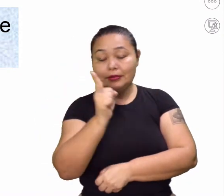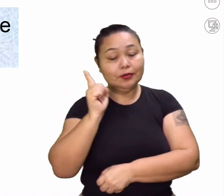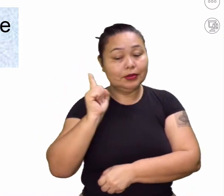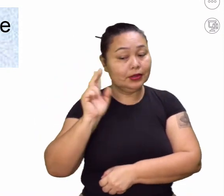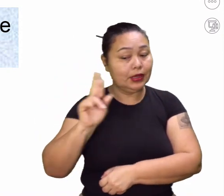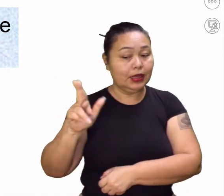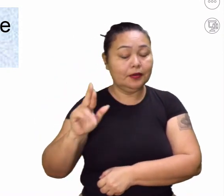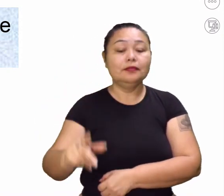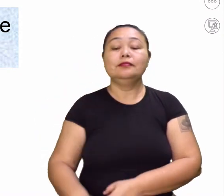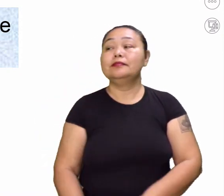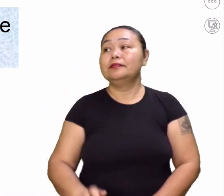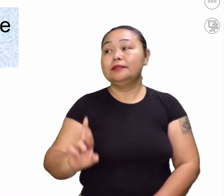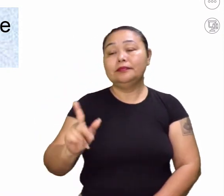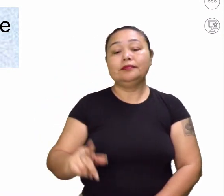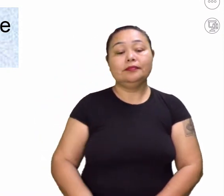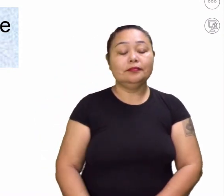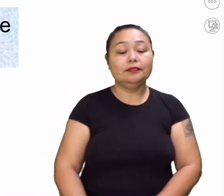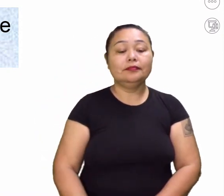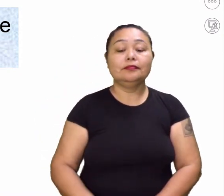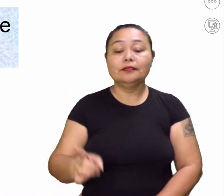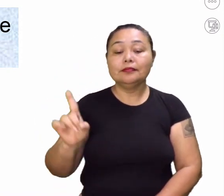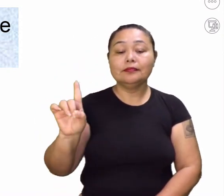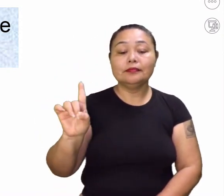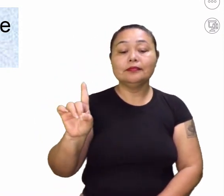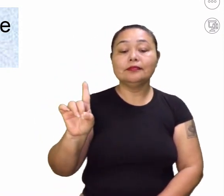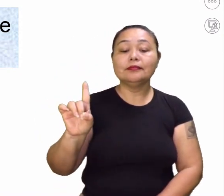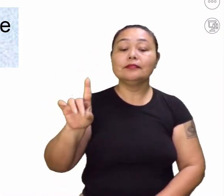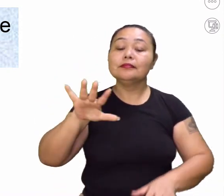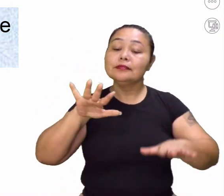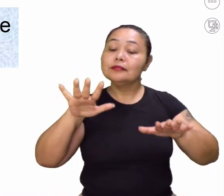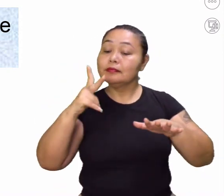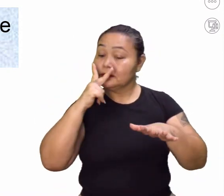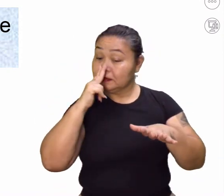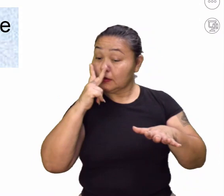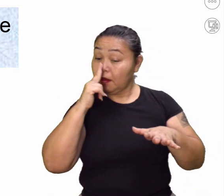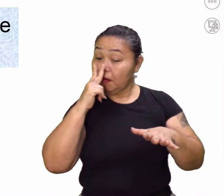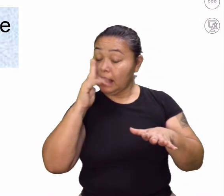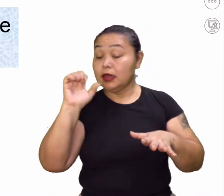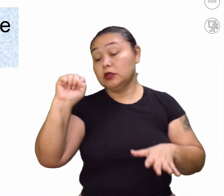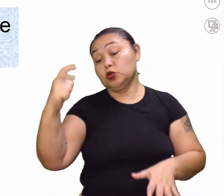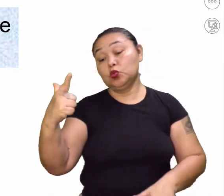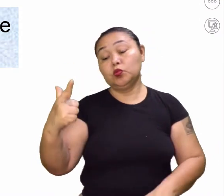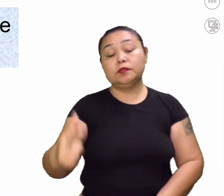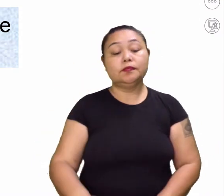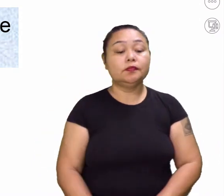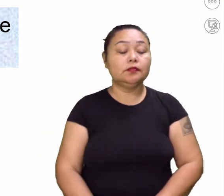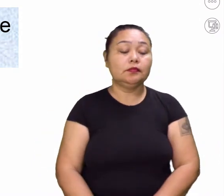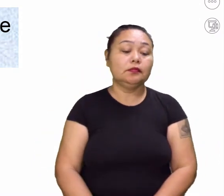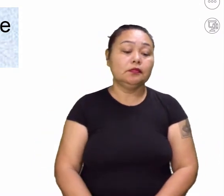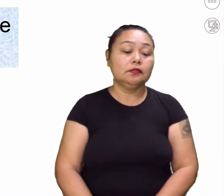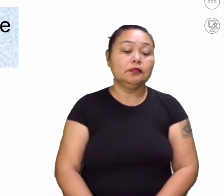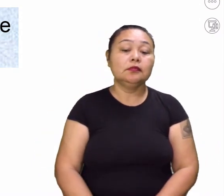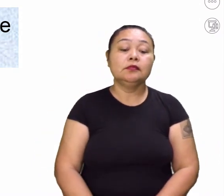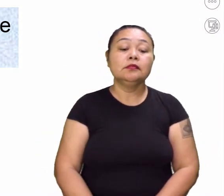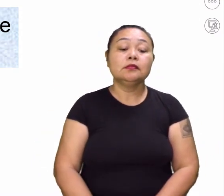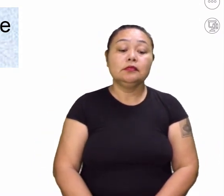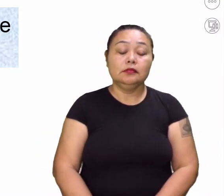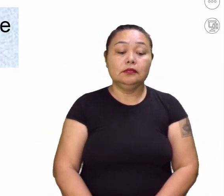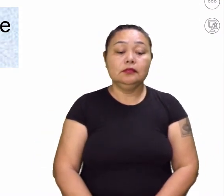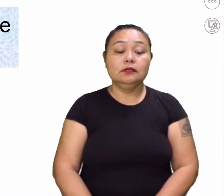Na verdade, não é. Que não é. E isso chamou-se de movimento aparente do Sol. Muito bem.